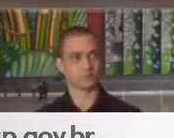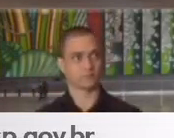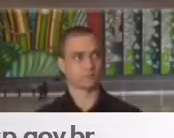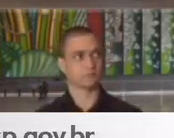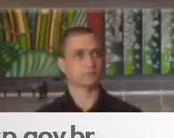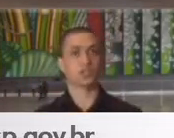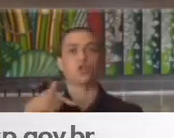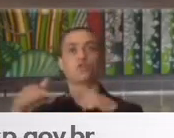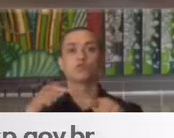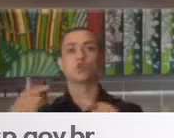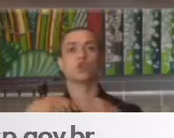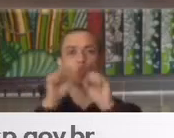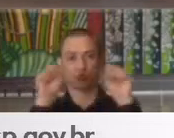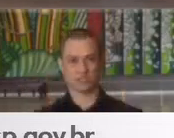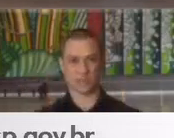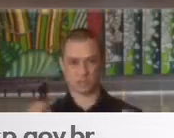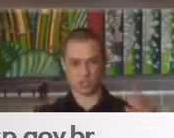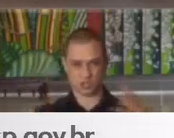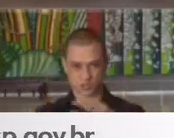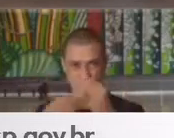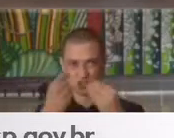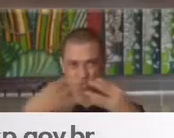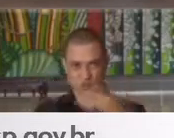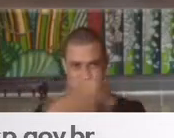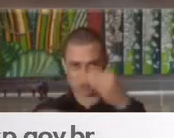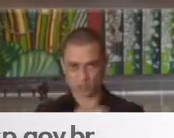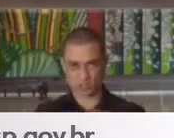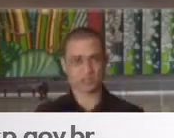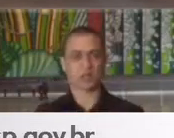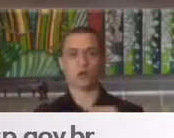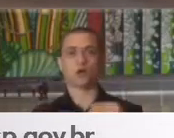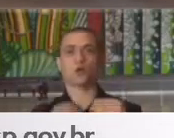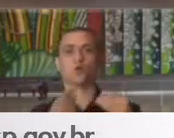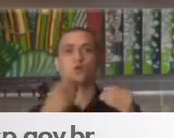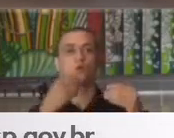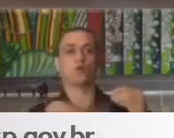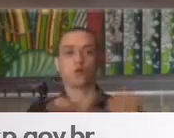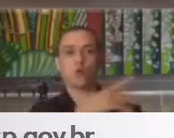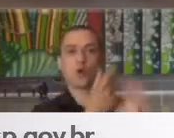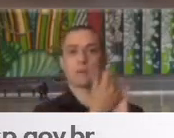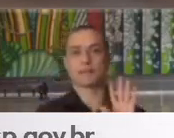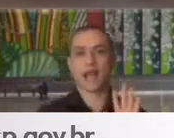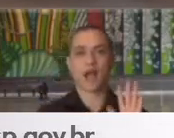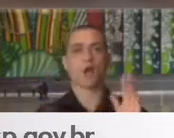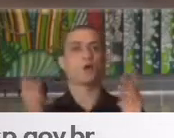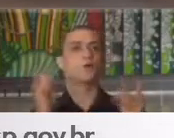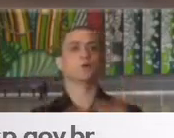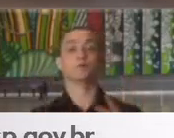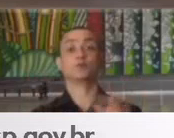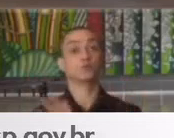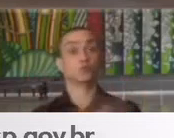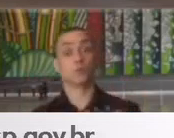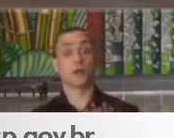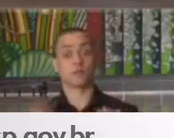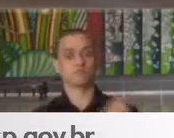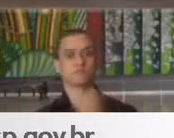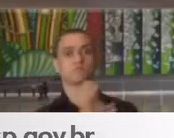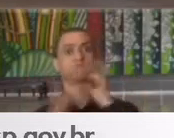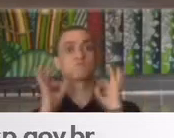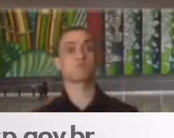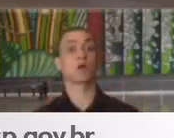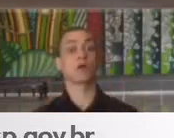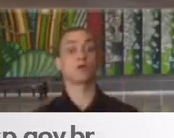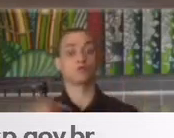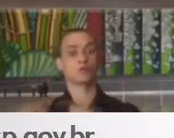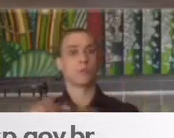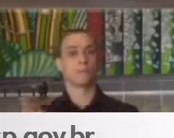todo o sistema de compensação, todo o sistema de mercado de capitais, etc., de maneiras a assegurar o bom